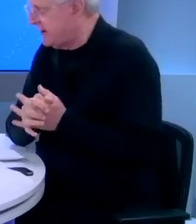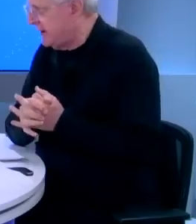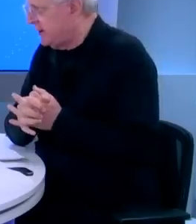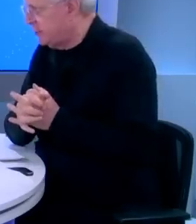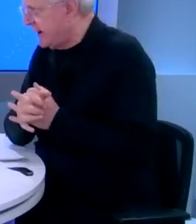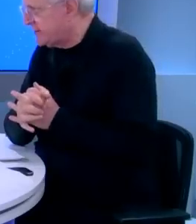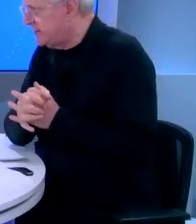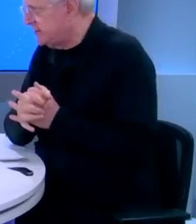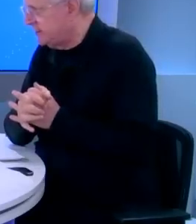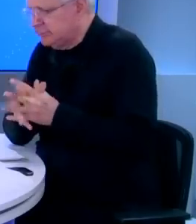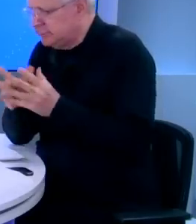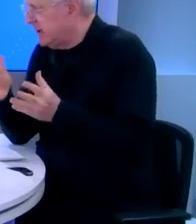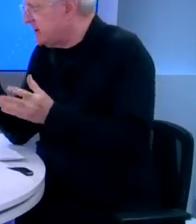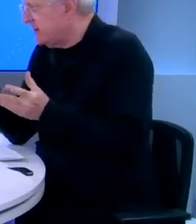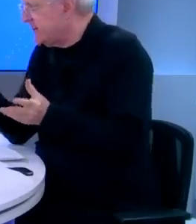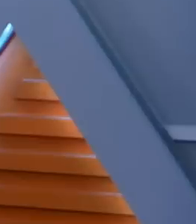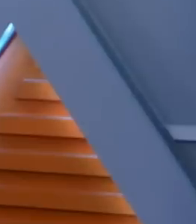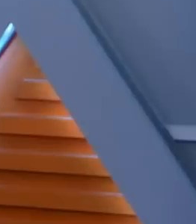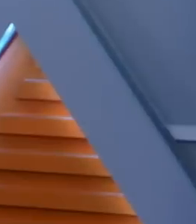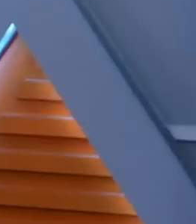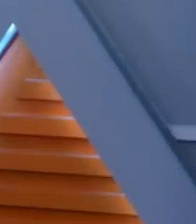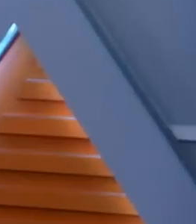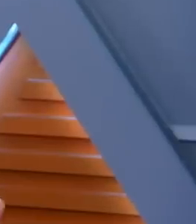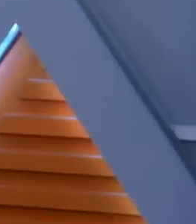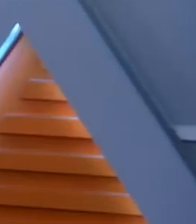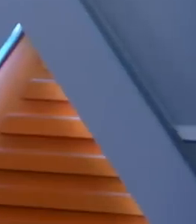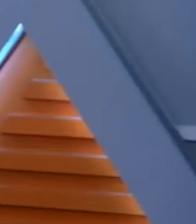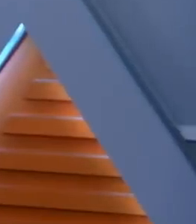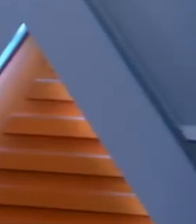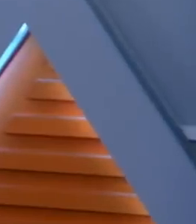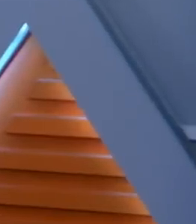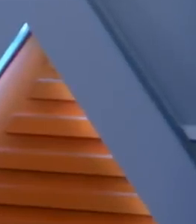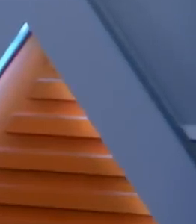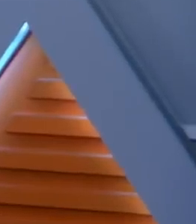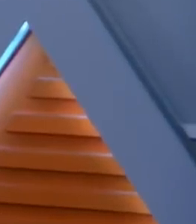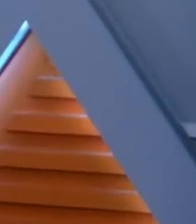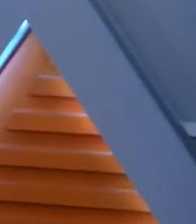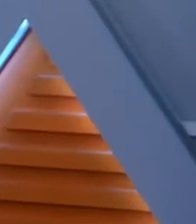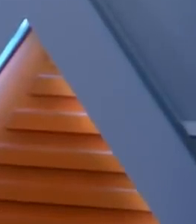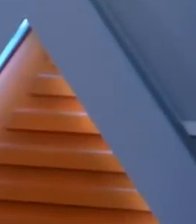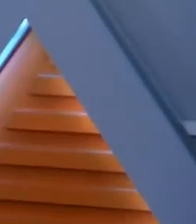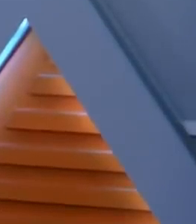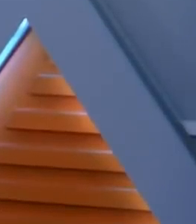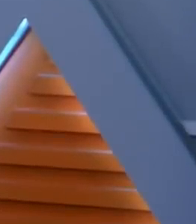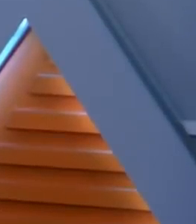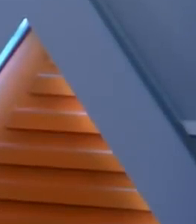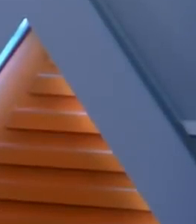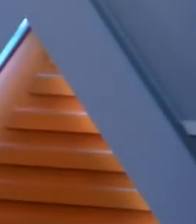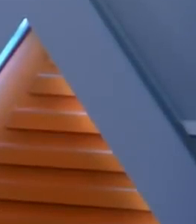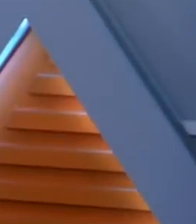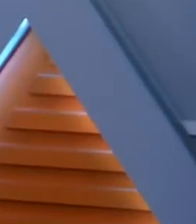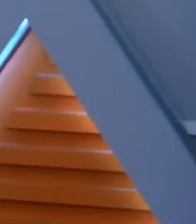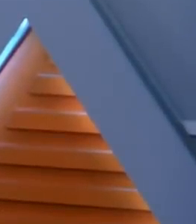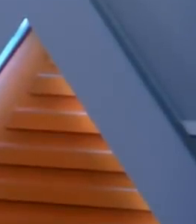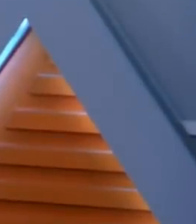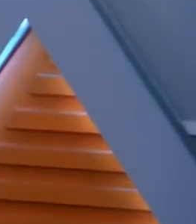corrupta do partido que que você tá fazendo lá não Simone saia partido tem mala